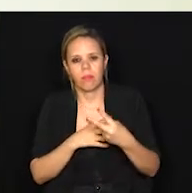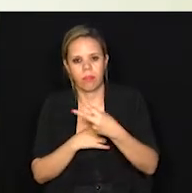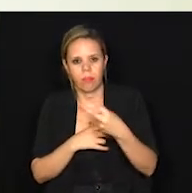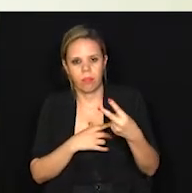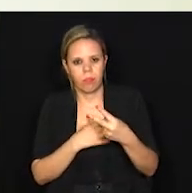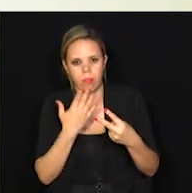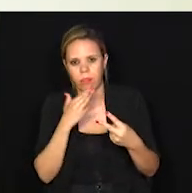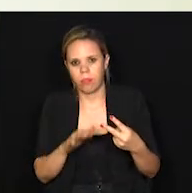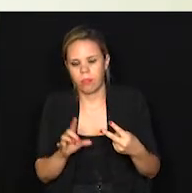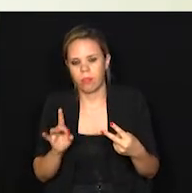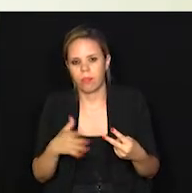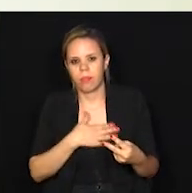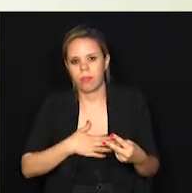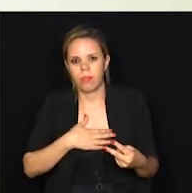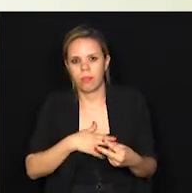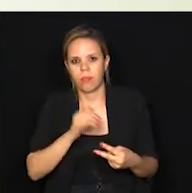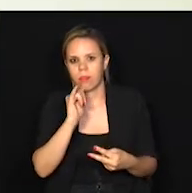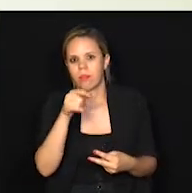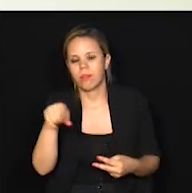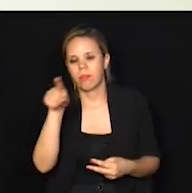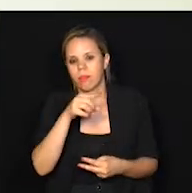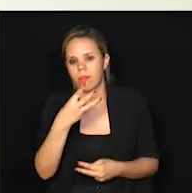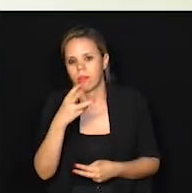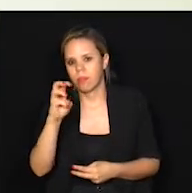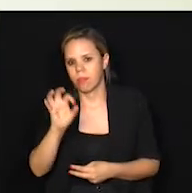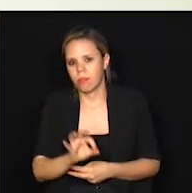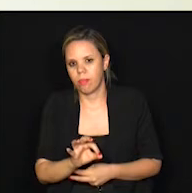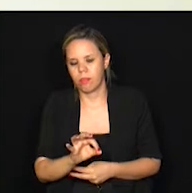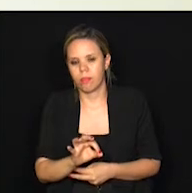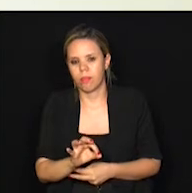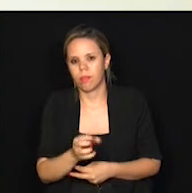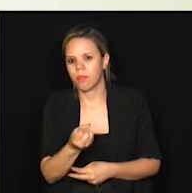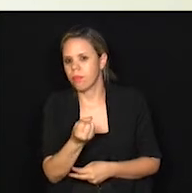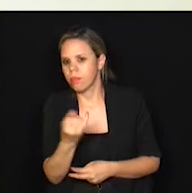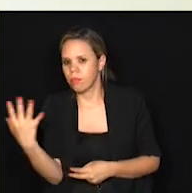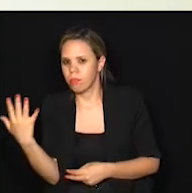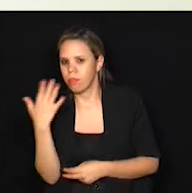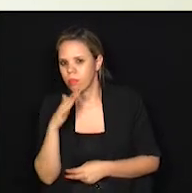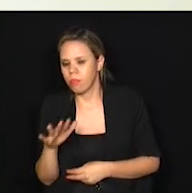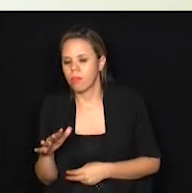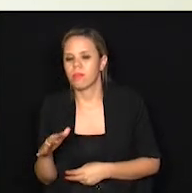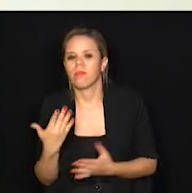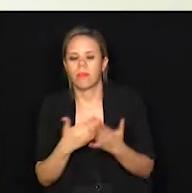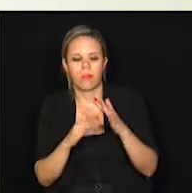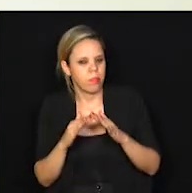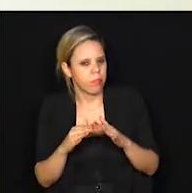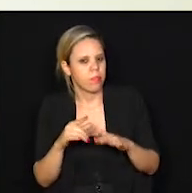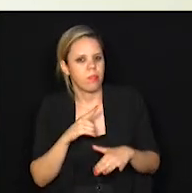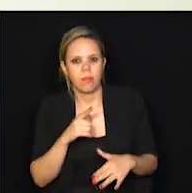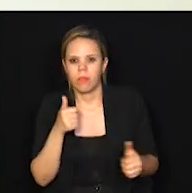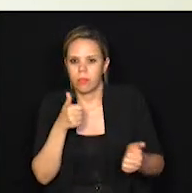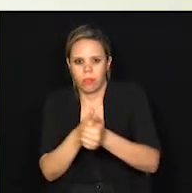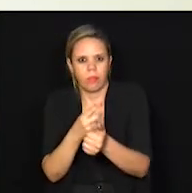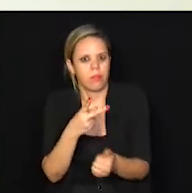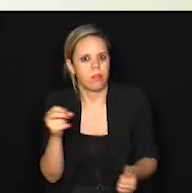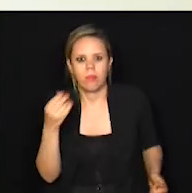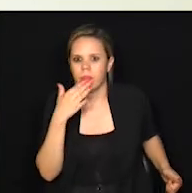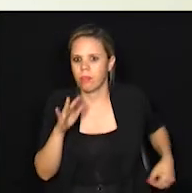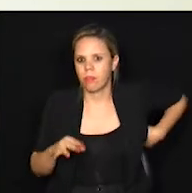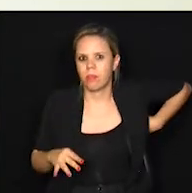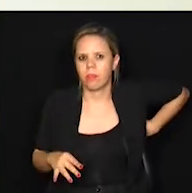sou pedagoga formada e no momento estou atendendo como brinquedoteca. Nós deixamos de concorrer com escolas,